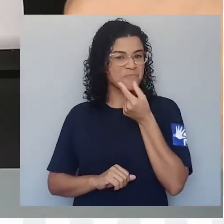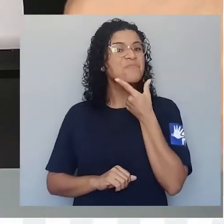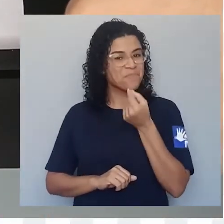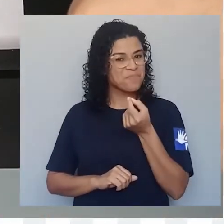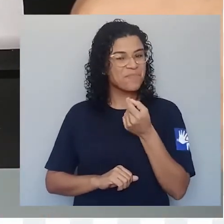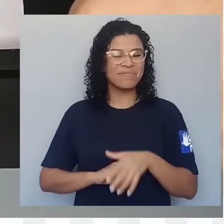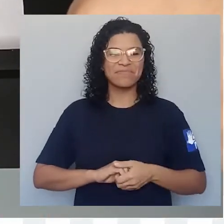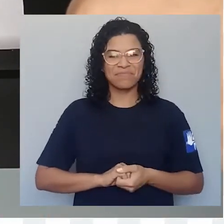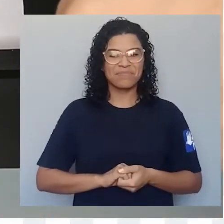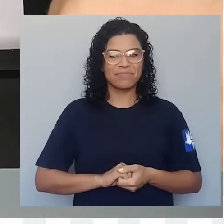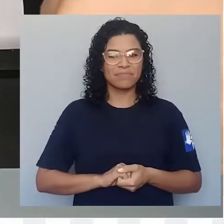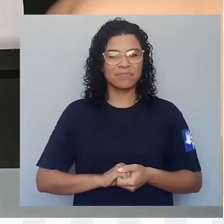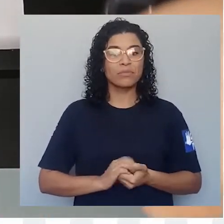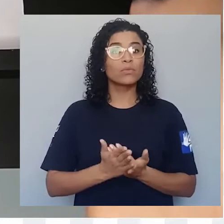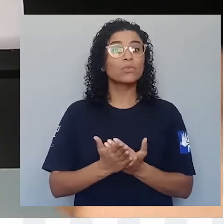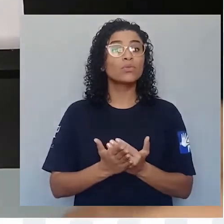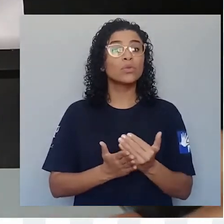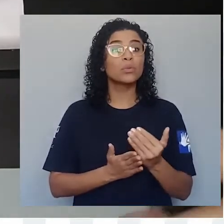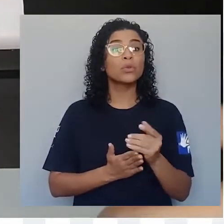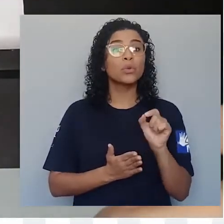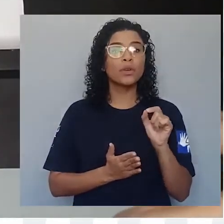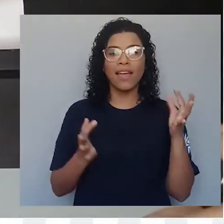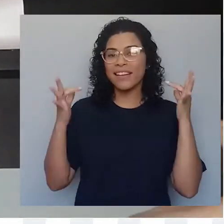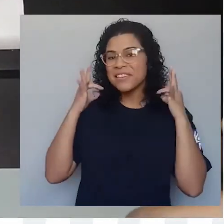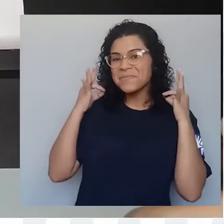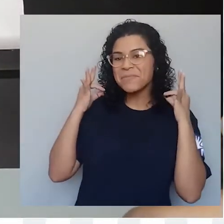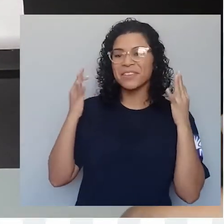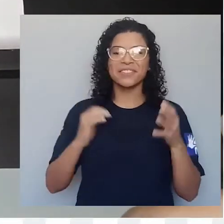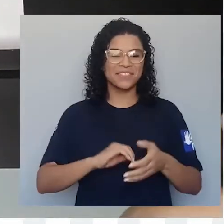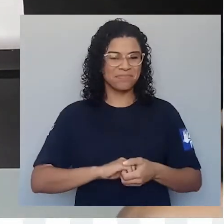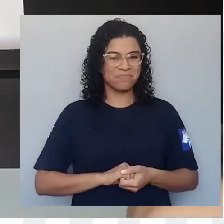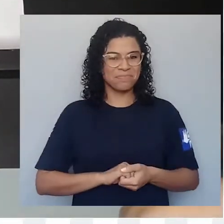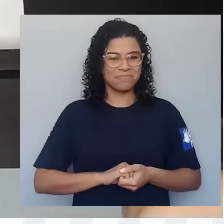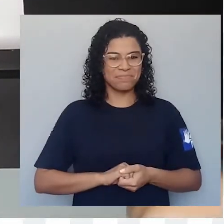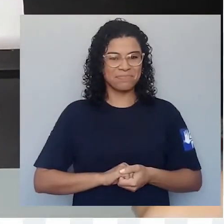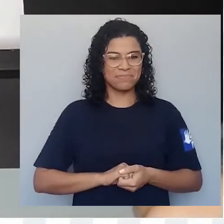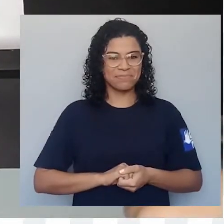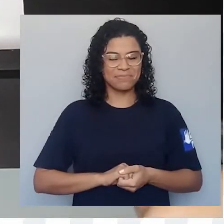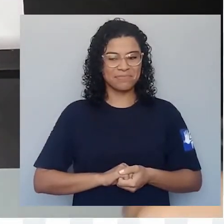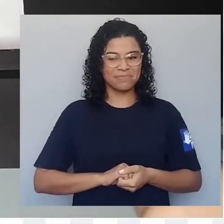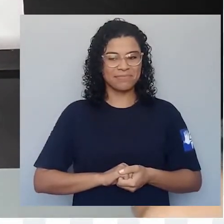um menino. E vou começar pelos cabelos.